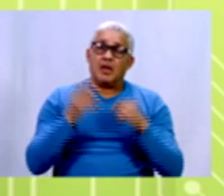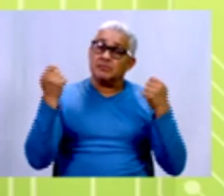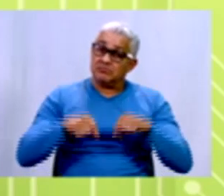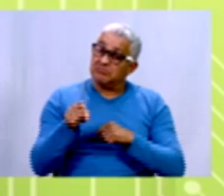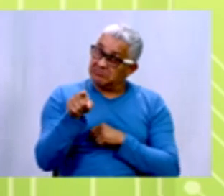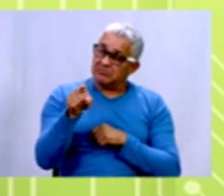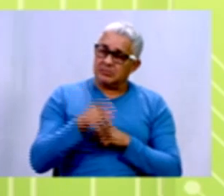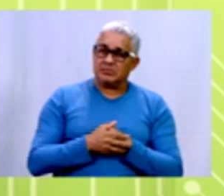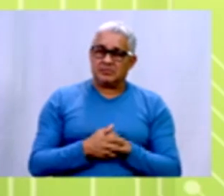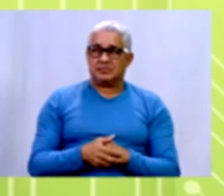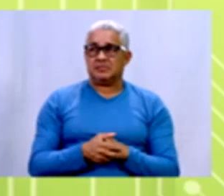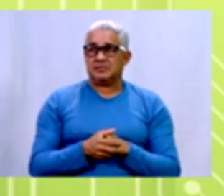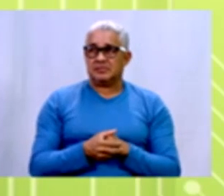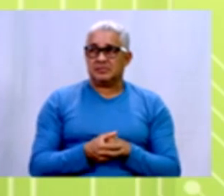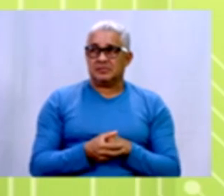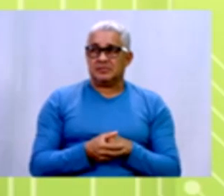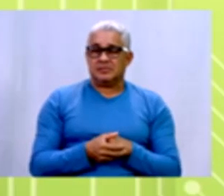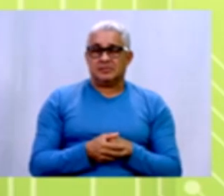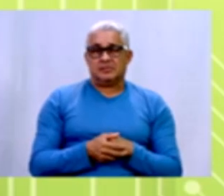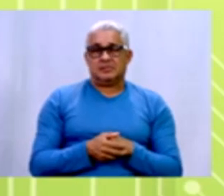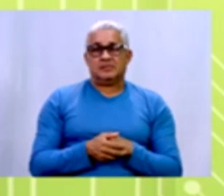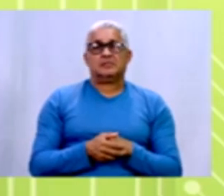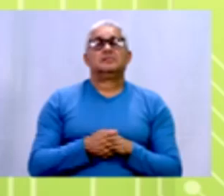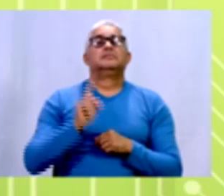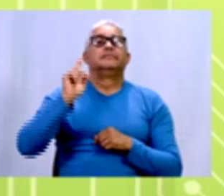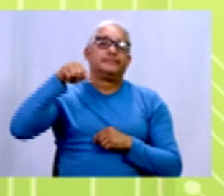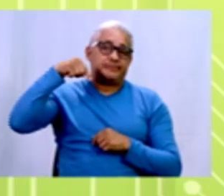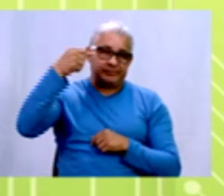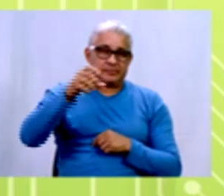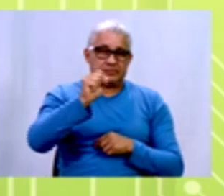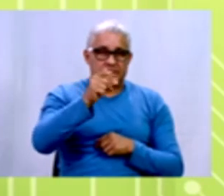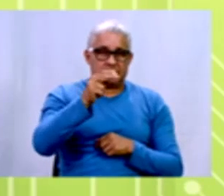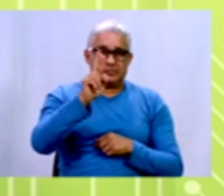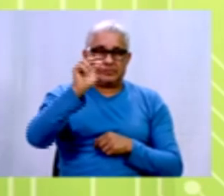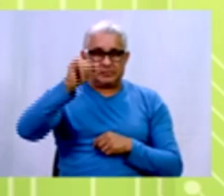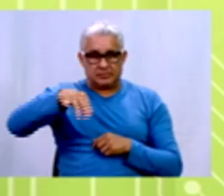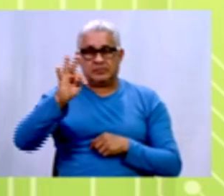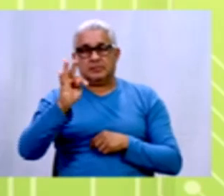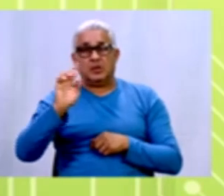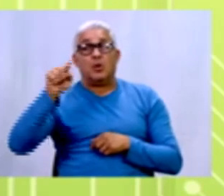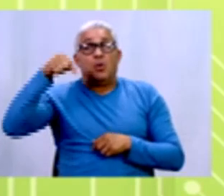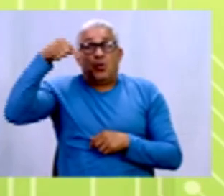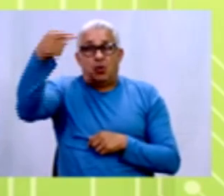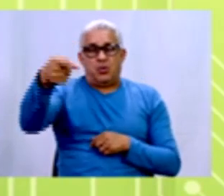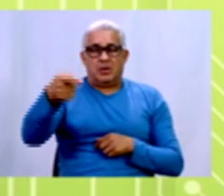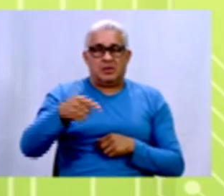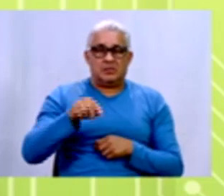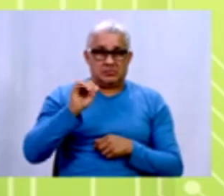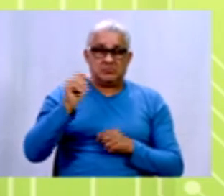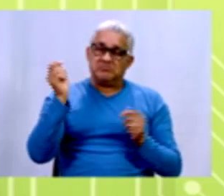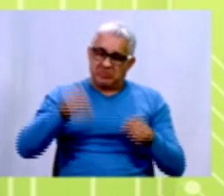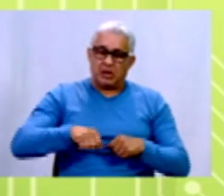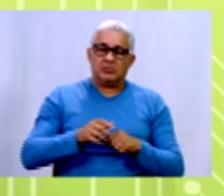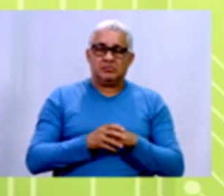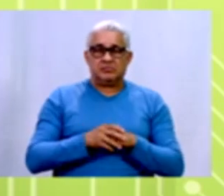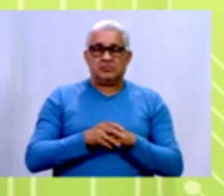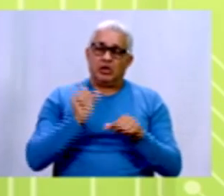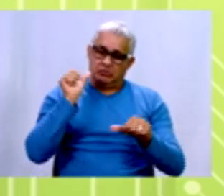necessidade dele. E aí sim, quando formos passar para um próximo sprint, aí sim, se for o caso, se for